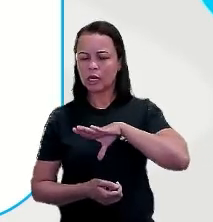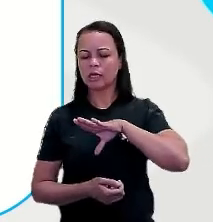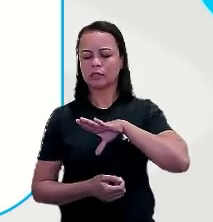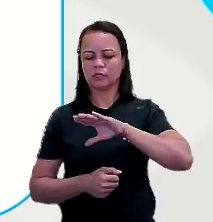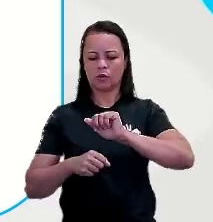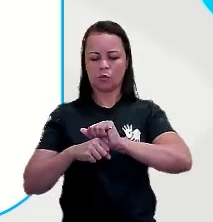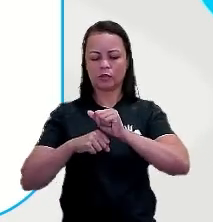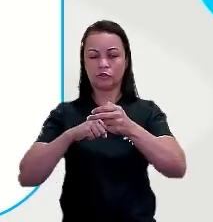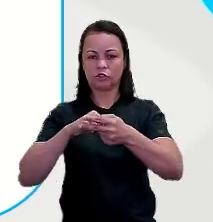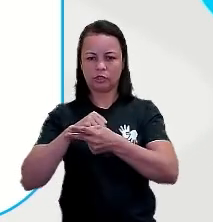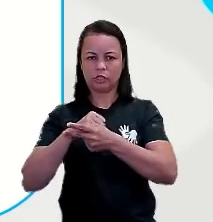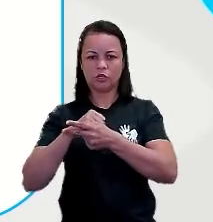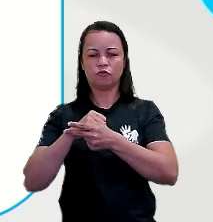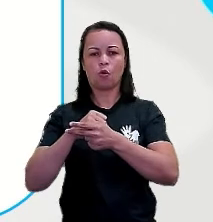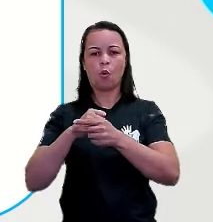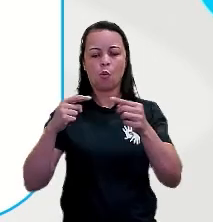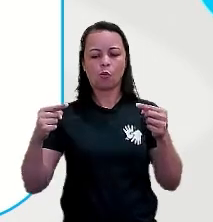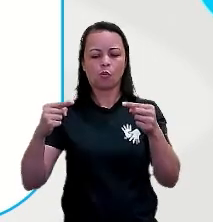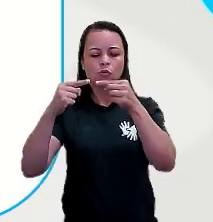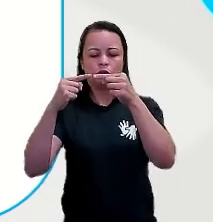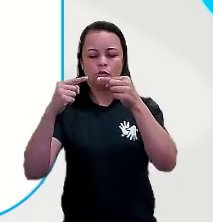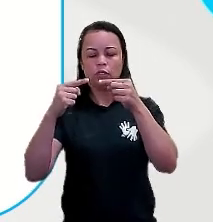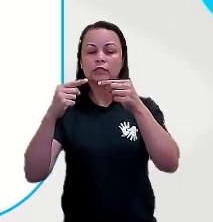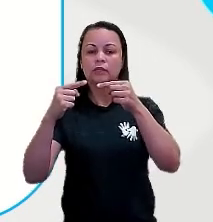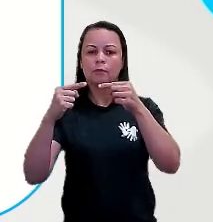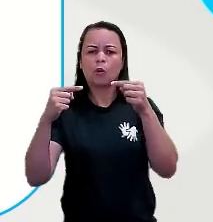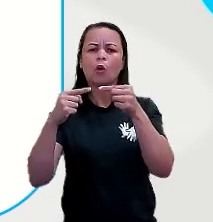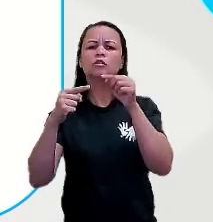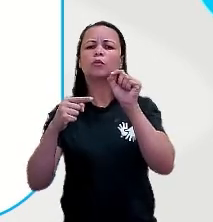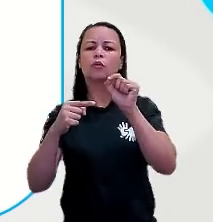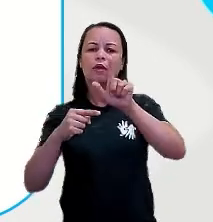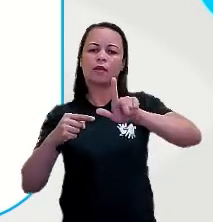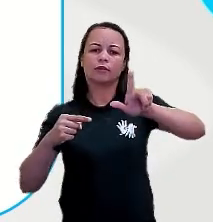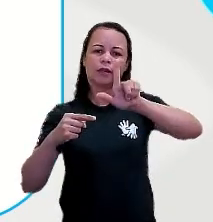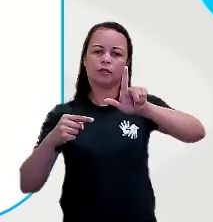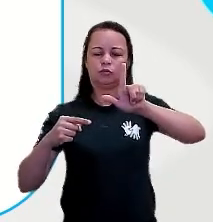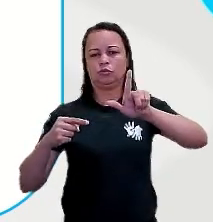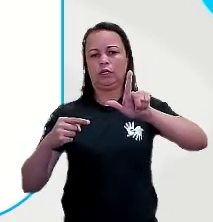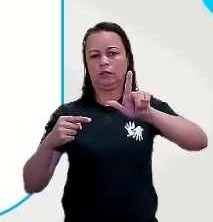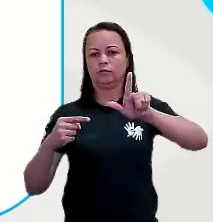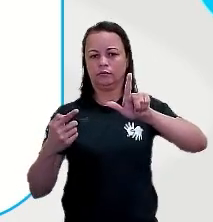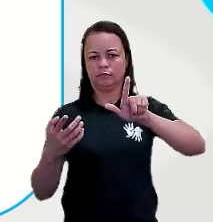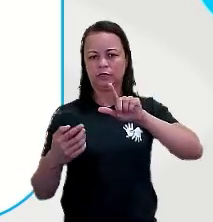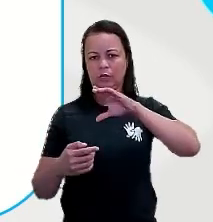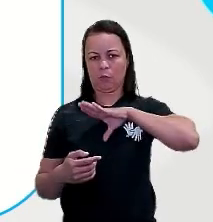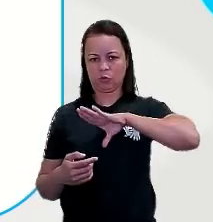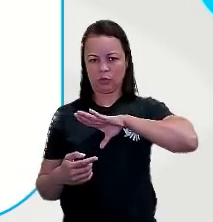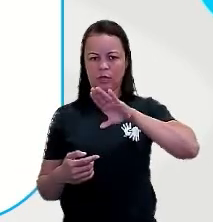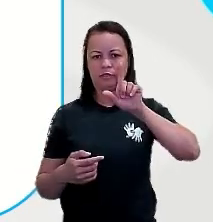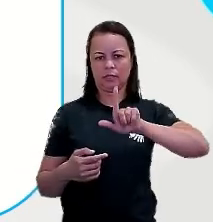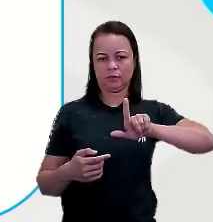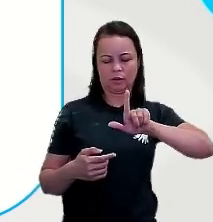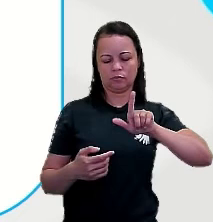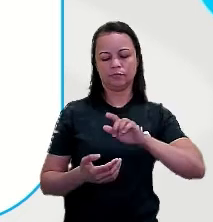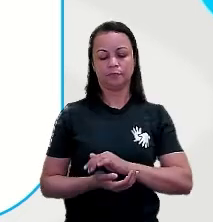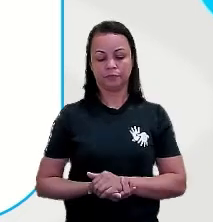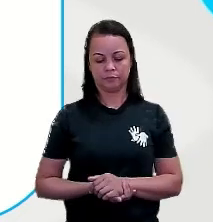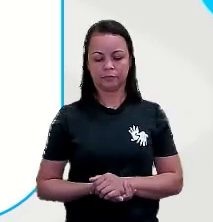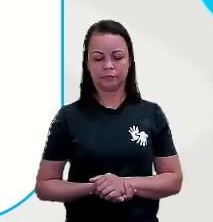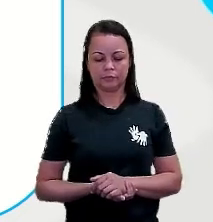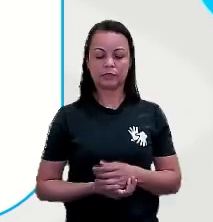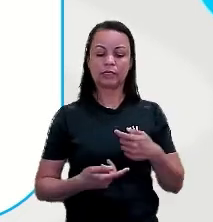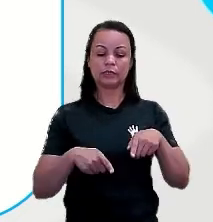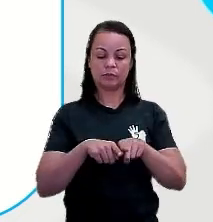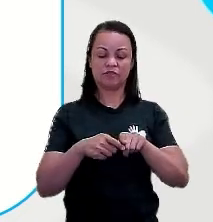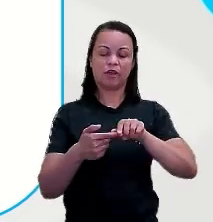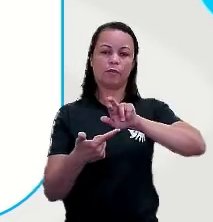concorda aí com o mais próximo, no caso, com literatura, né? O adjetivo vai para o plural, também tem essa